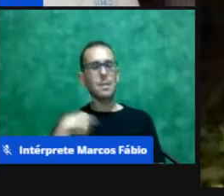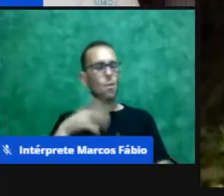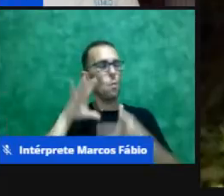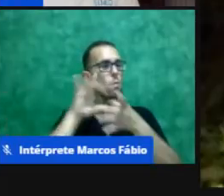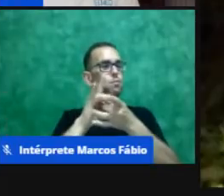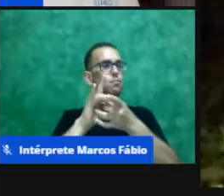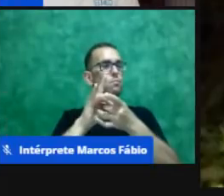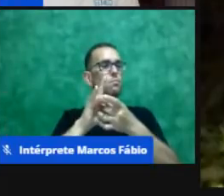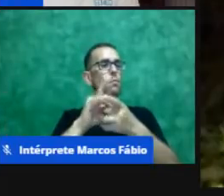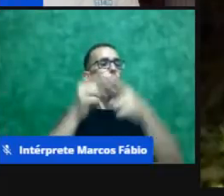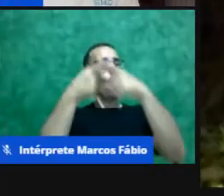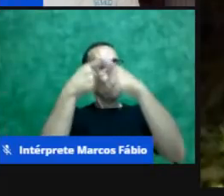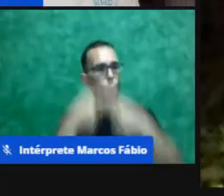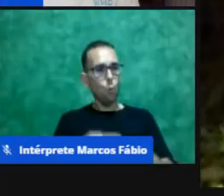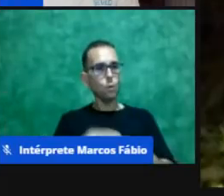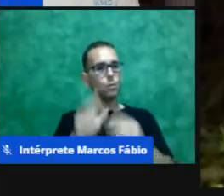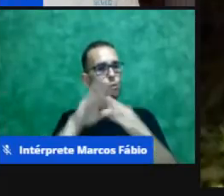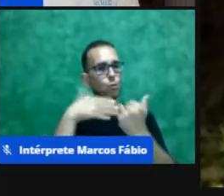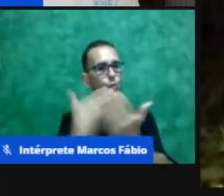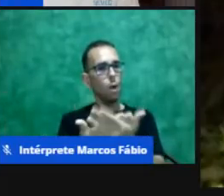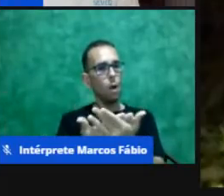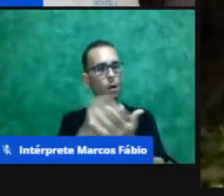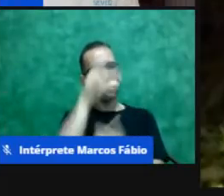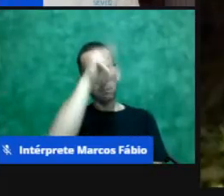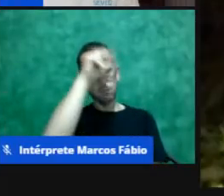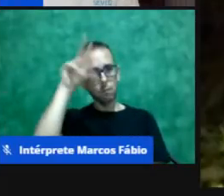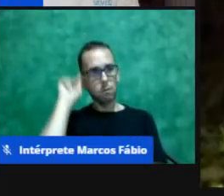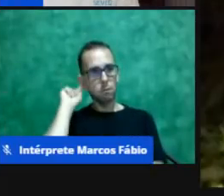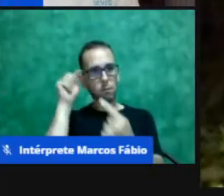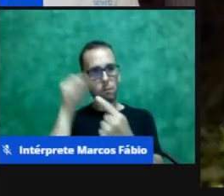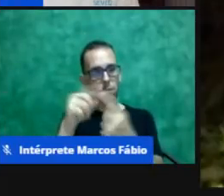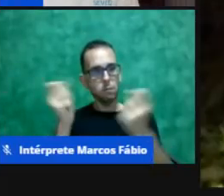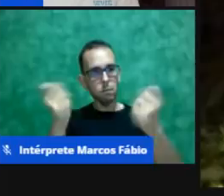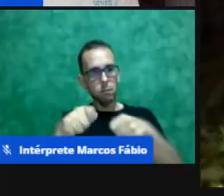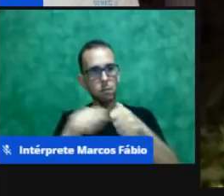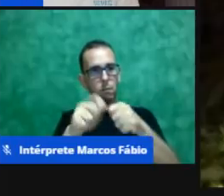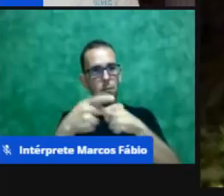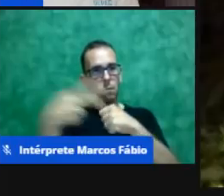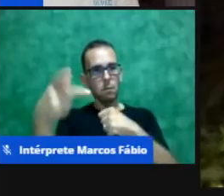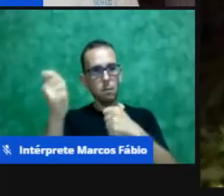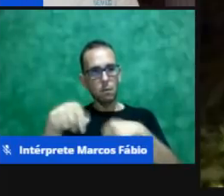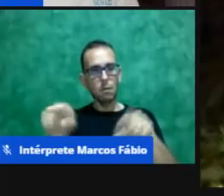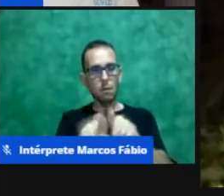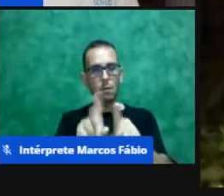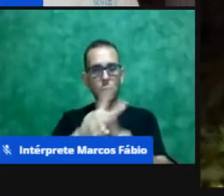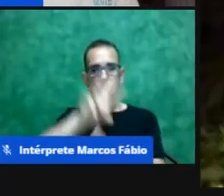Ensino das Escolas Municipais Brígida Ferraz Foz e Padre José Valentim.